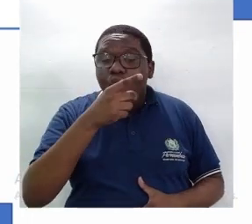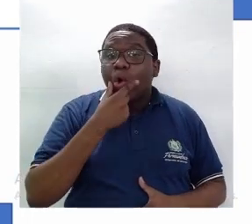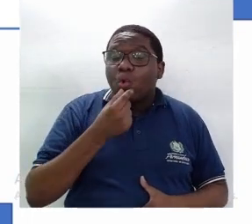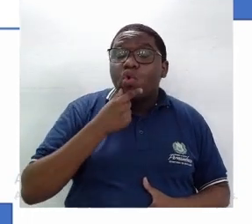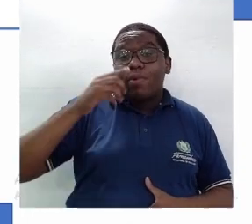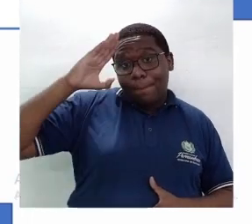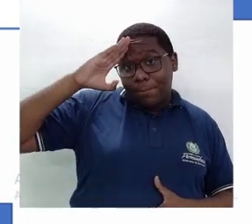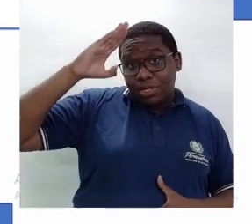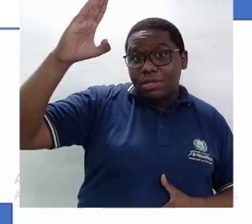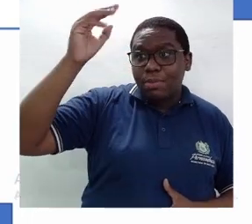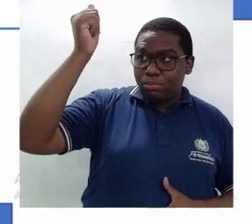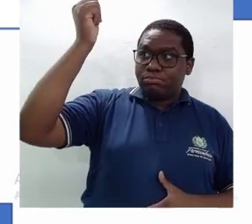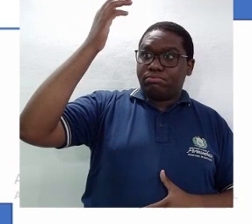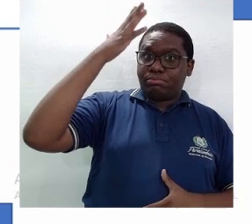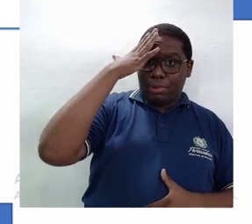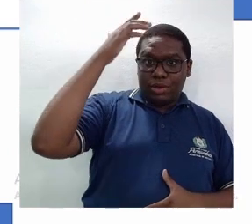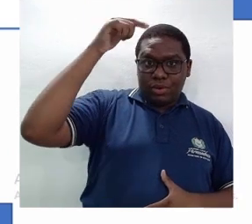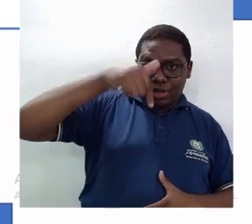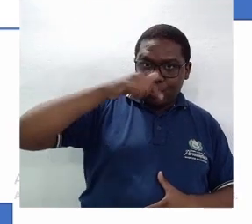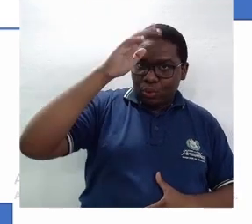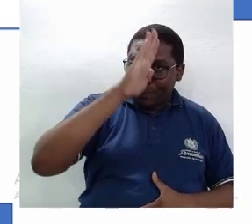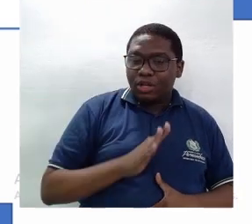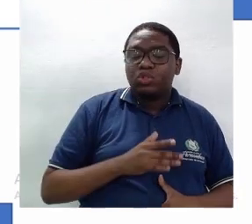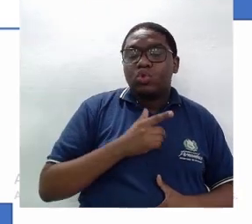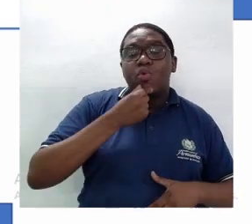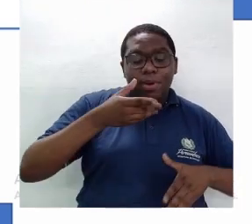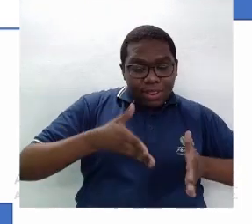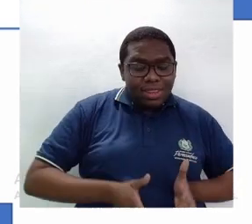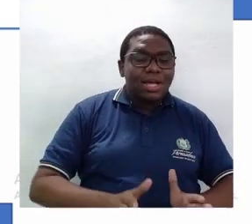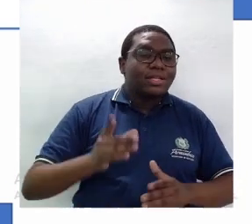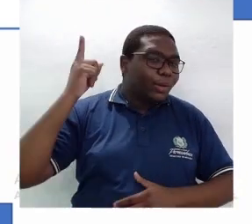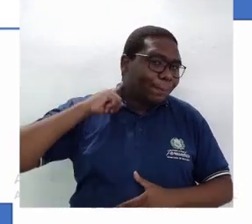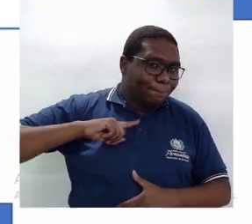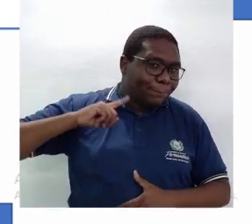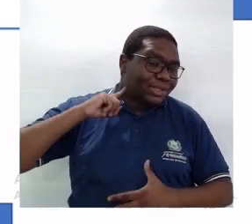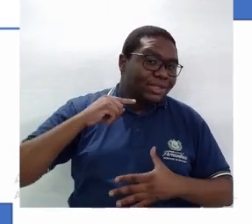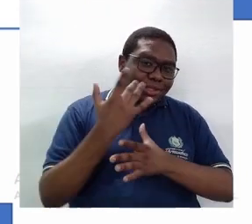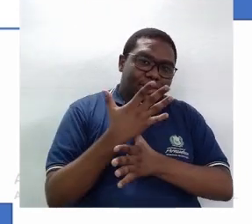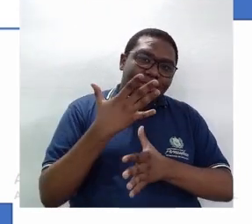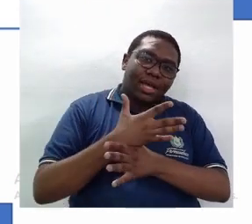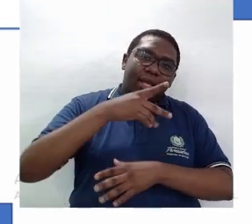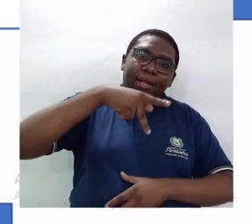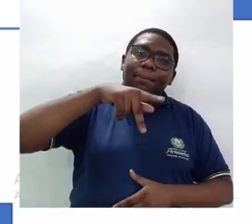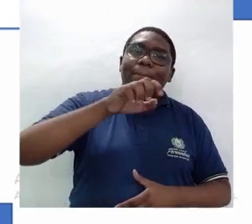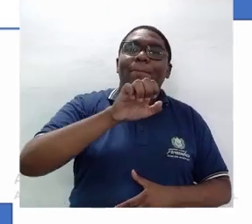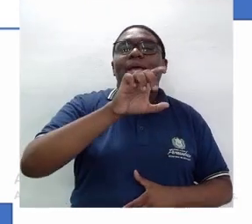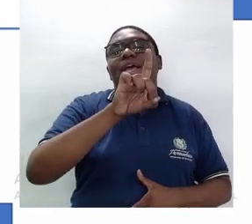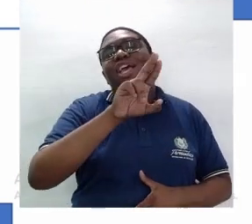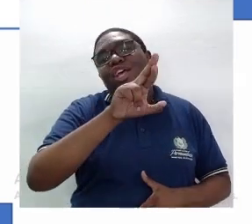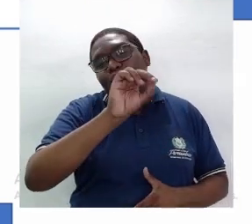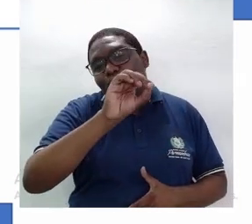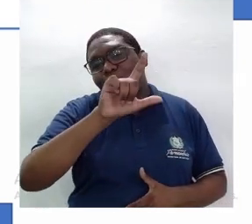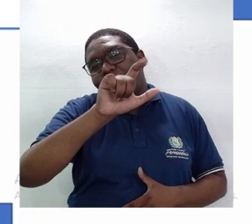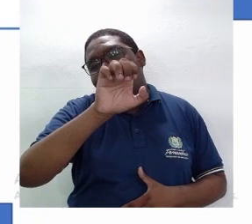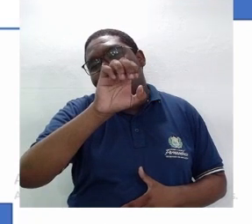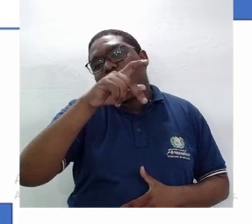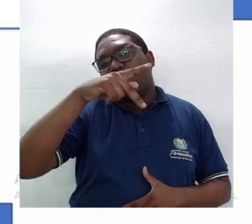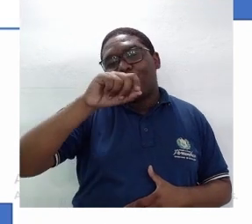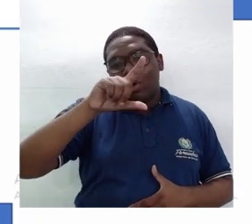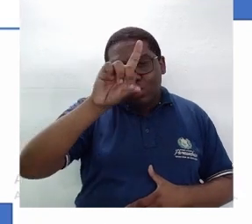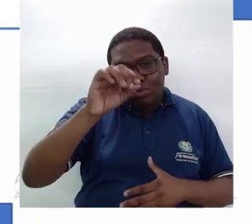principais médiuns brasileiros. Foi mineiro da cidade de Pedro Leopoldo. Chico Xavier, desde